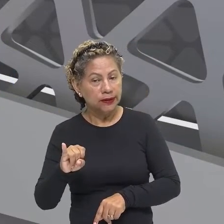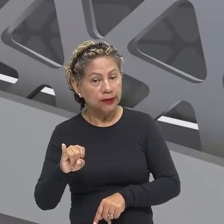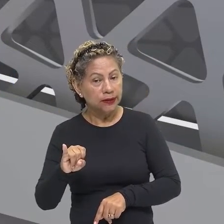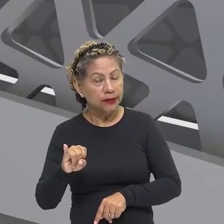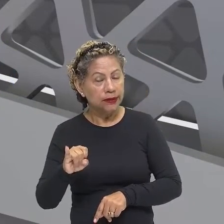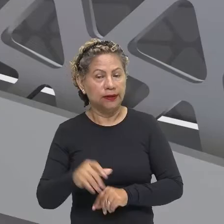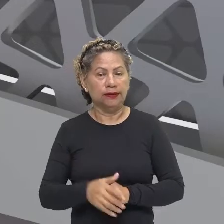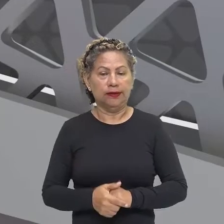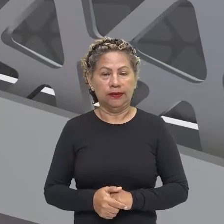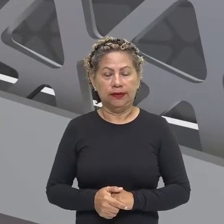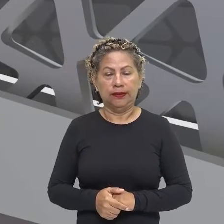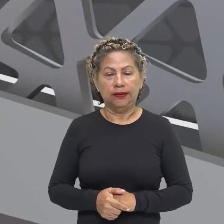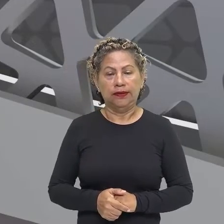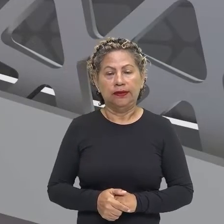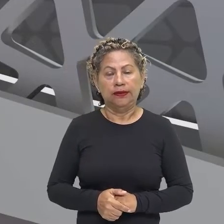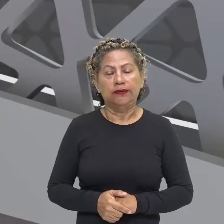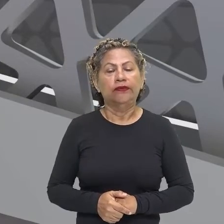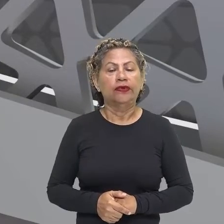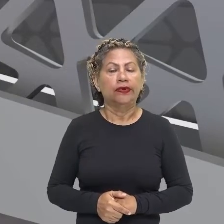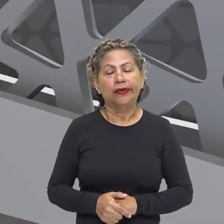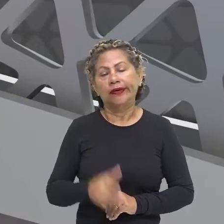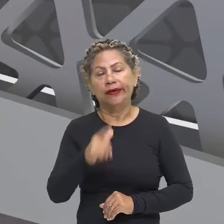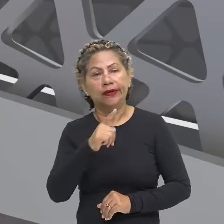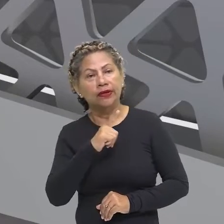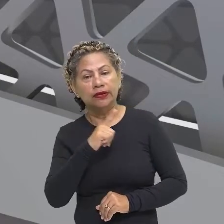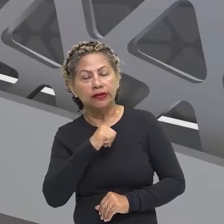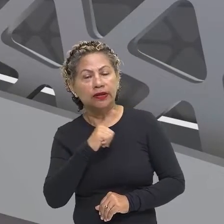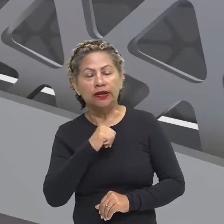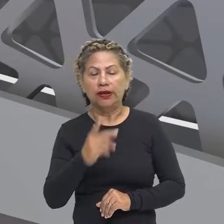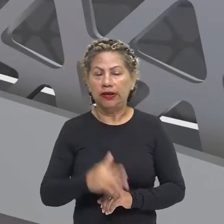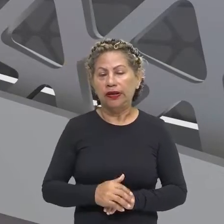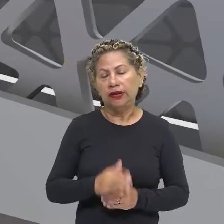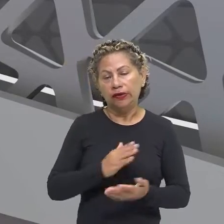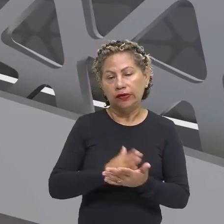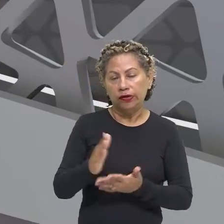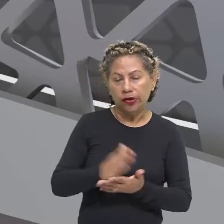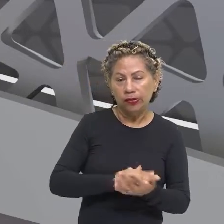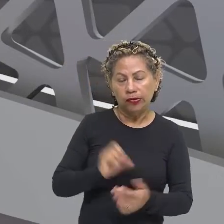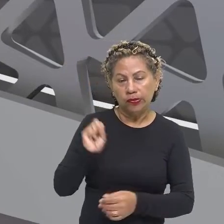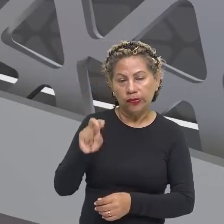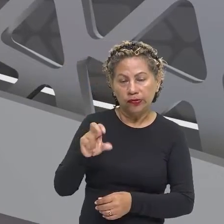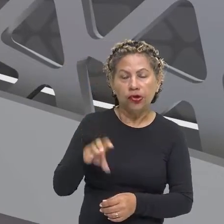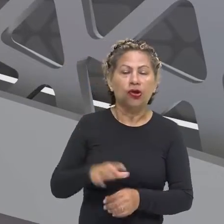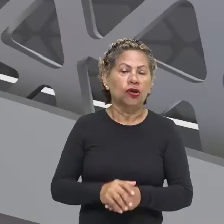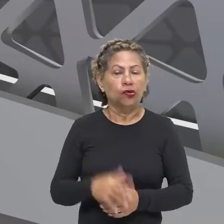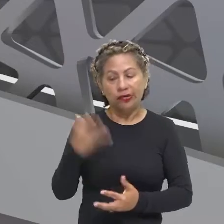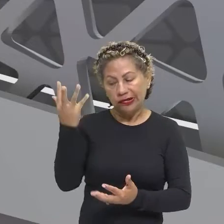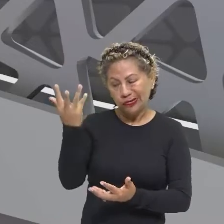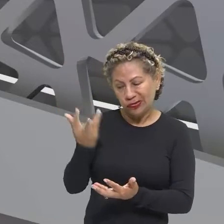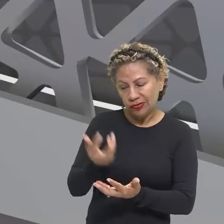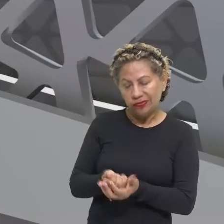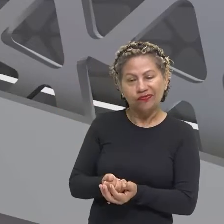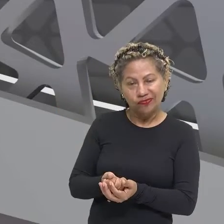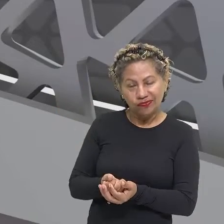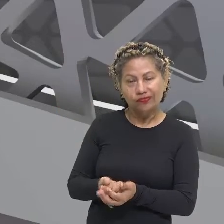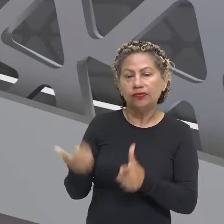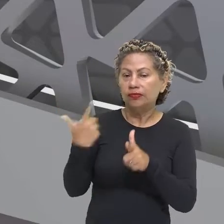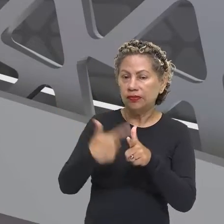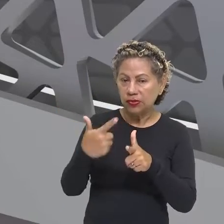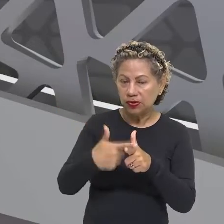Nós estamos trazendo muito mais proteções, né, para dentro desses dispositivos, tá bom?